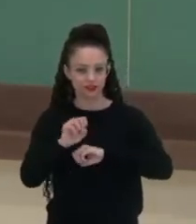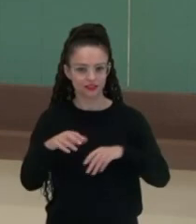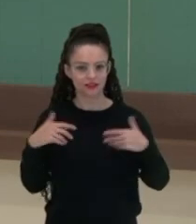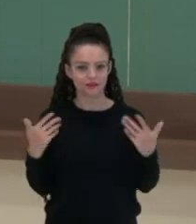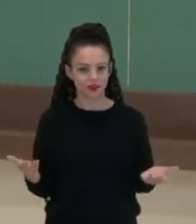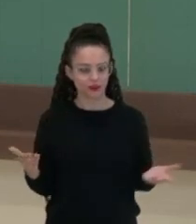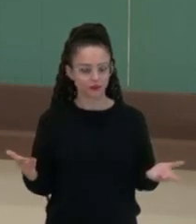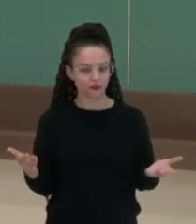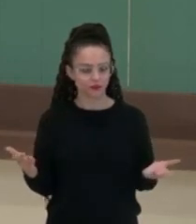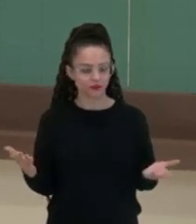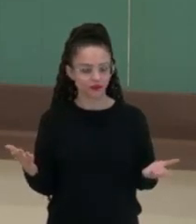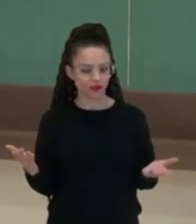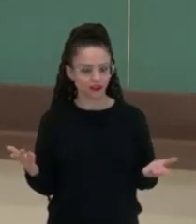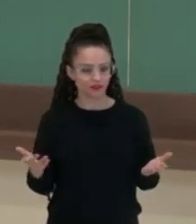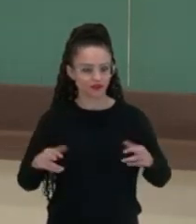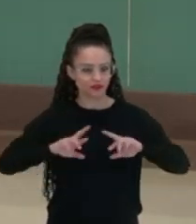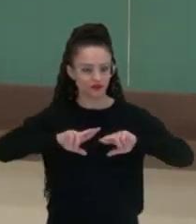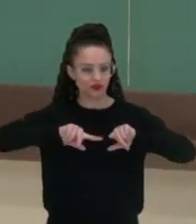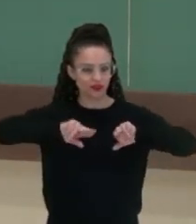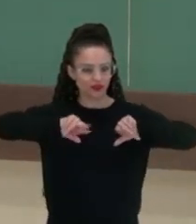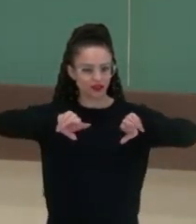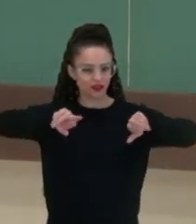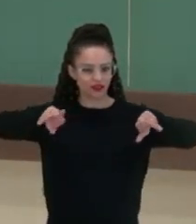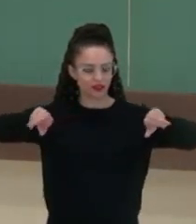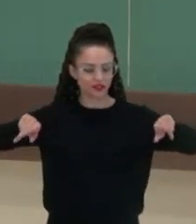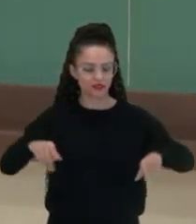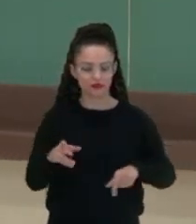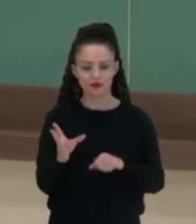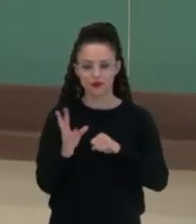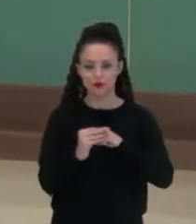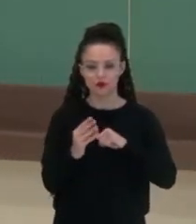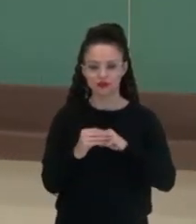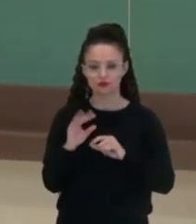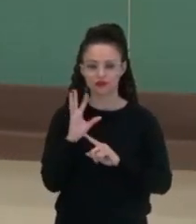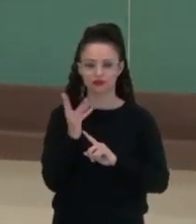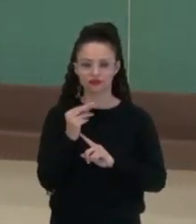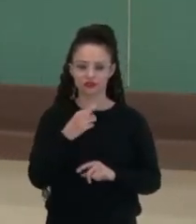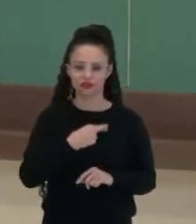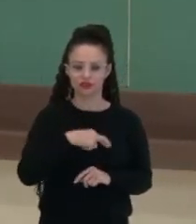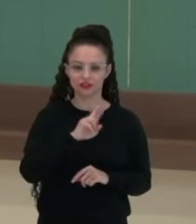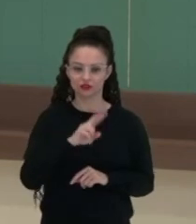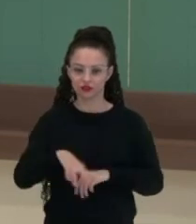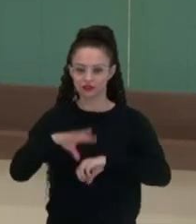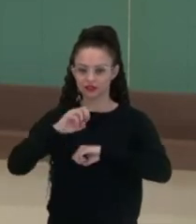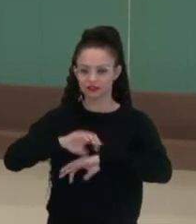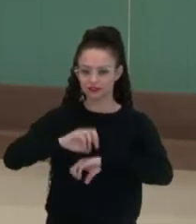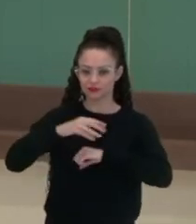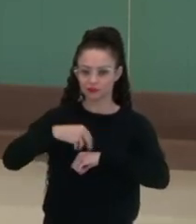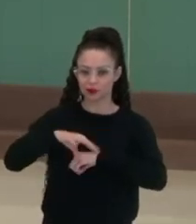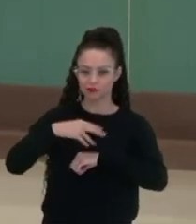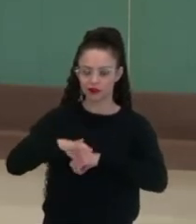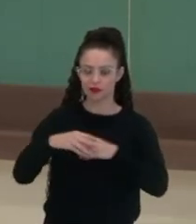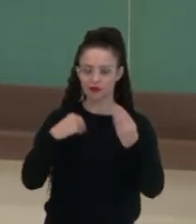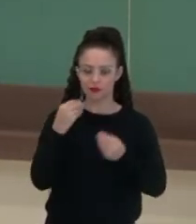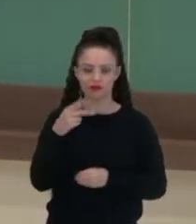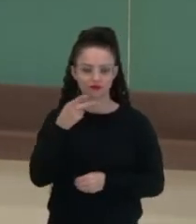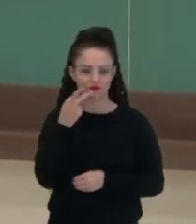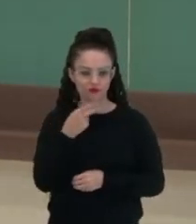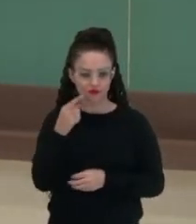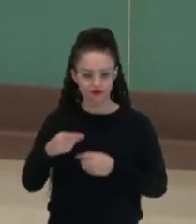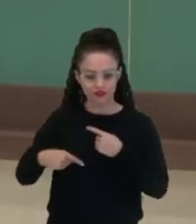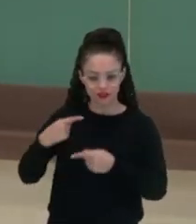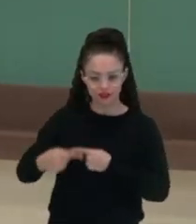Então, uma vasta conhecimento artístico, religioso, eles vão estar trazendo ali através da oralidade,